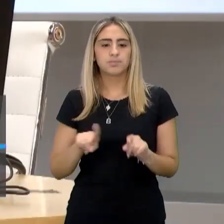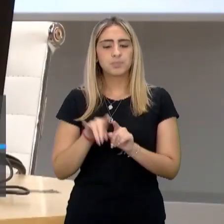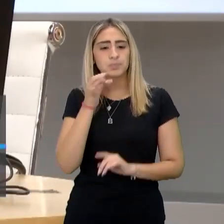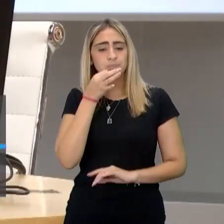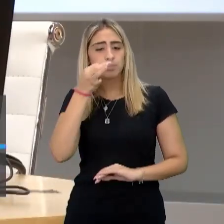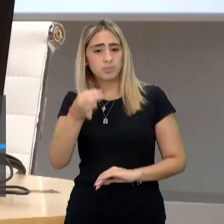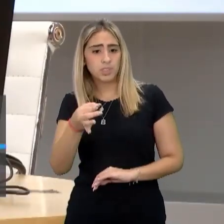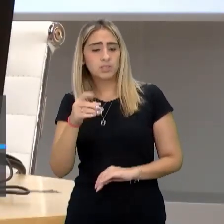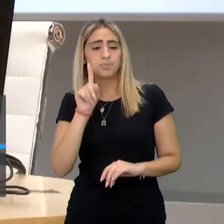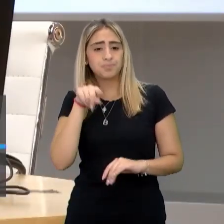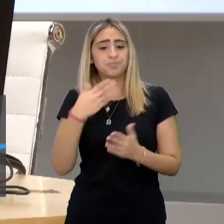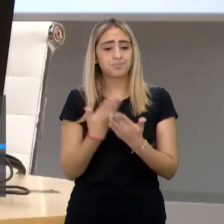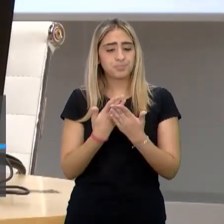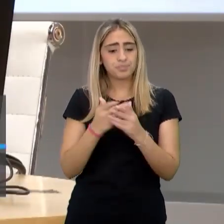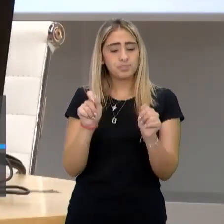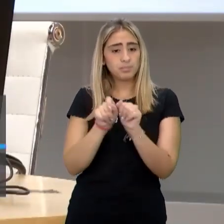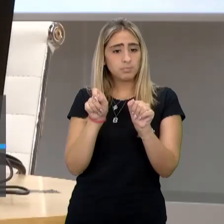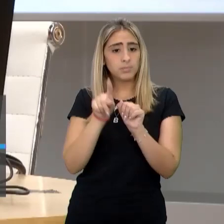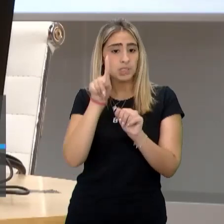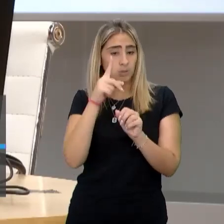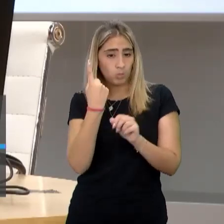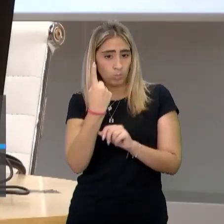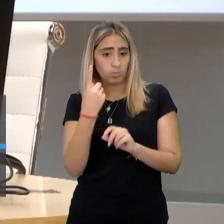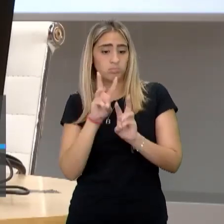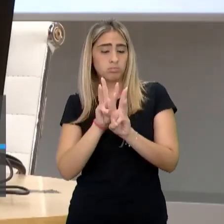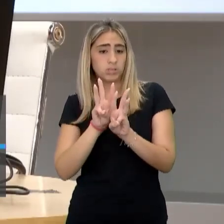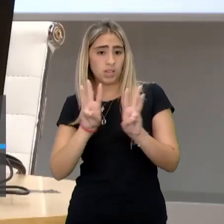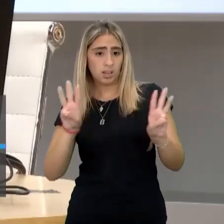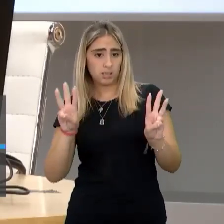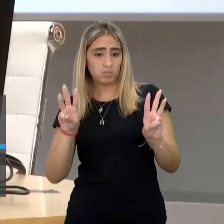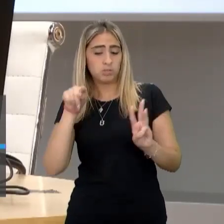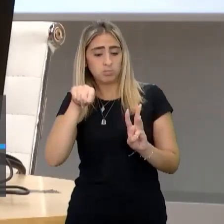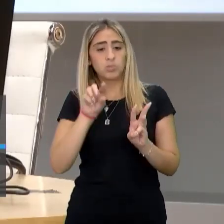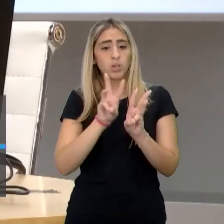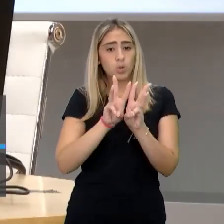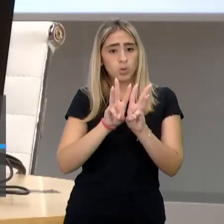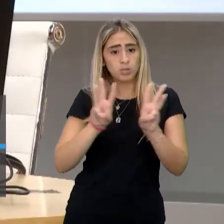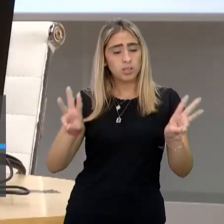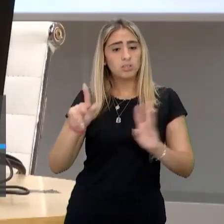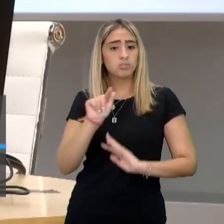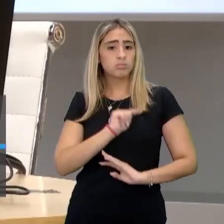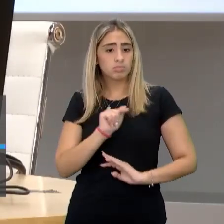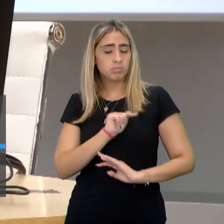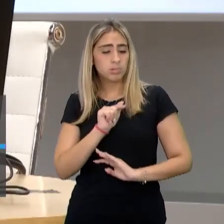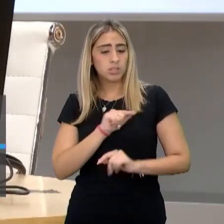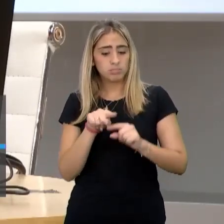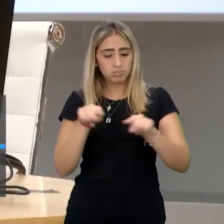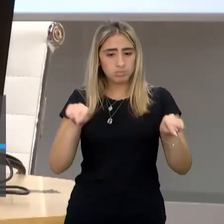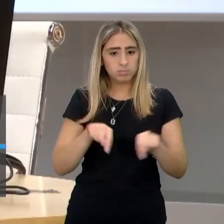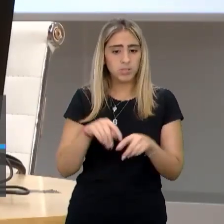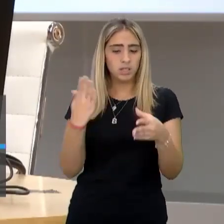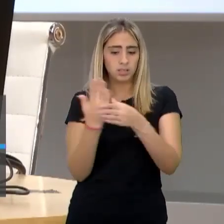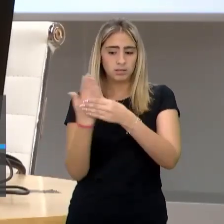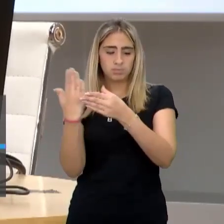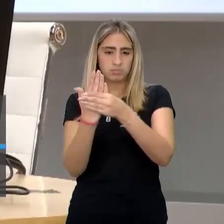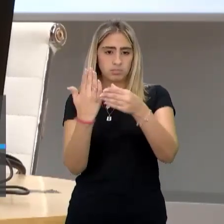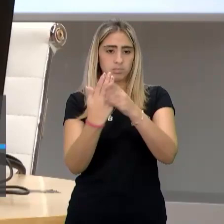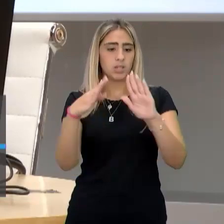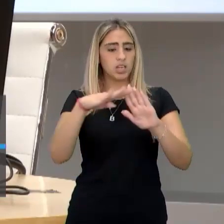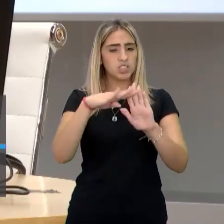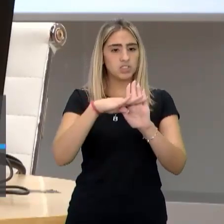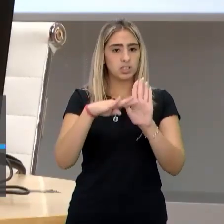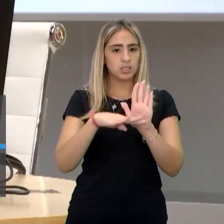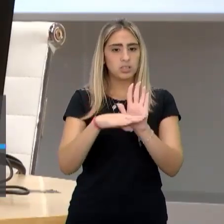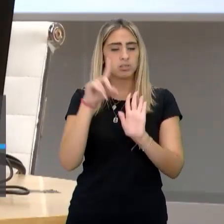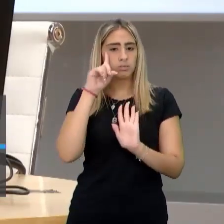Sugestão é a escola fazer um site e no site ter as salas, em cada sala anexar as agendas de cada